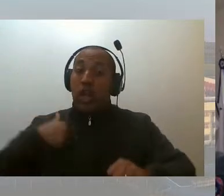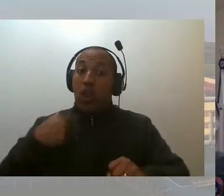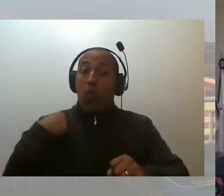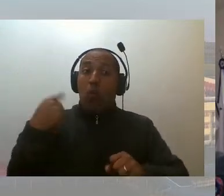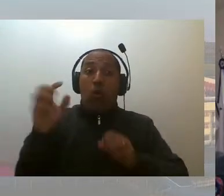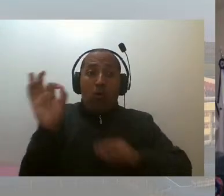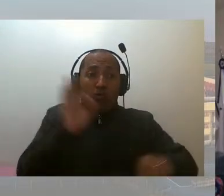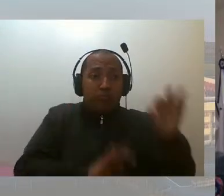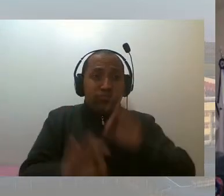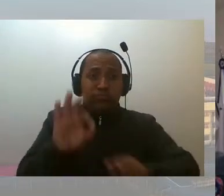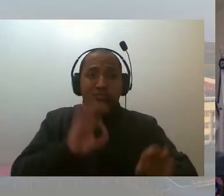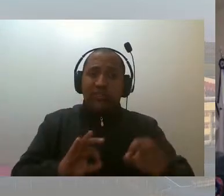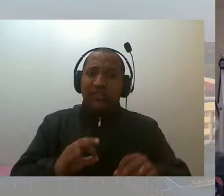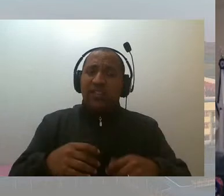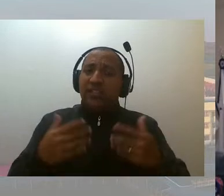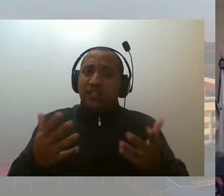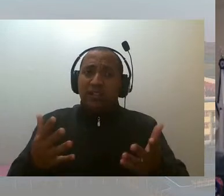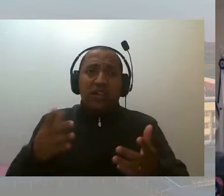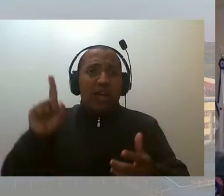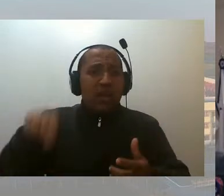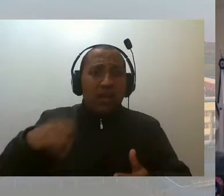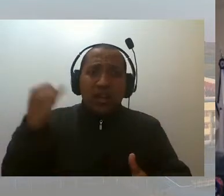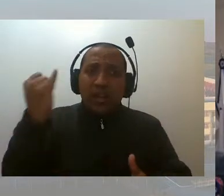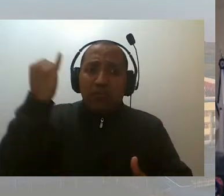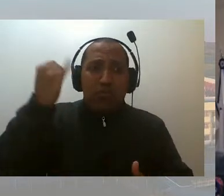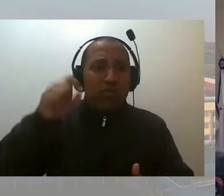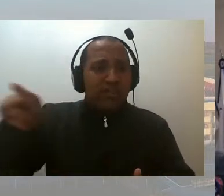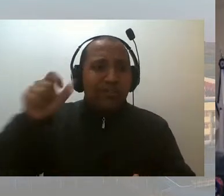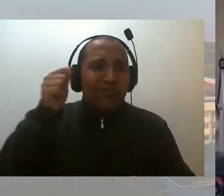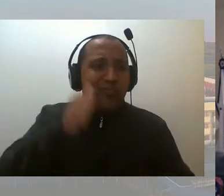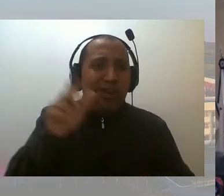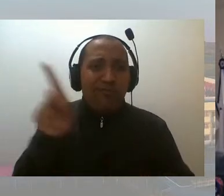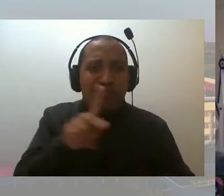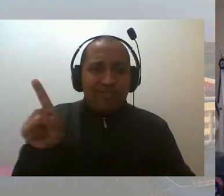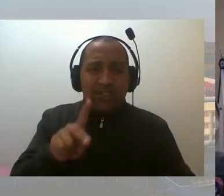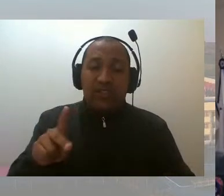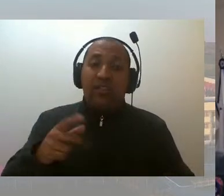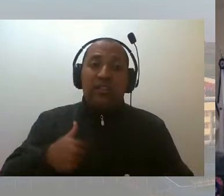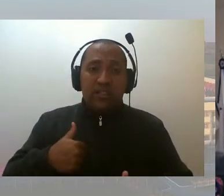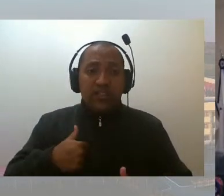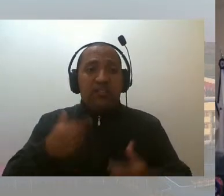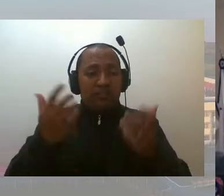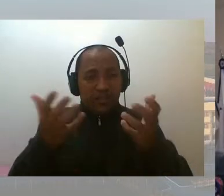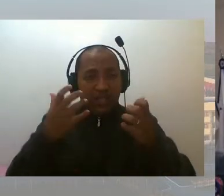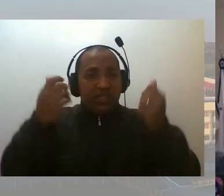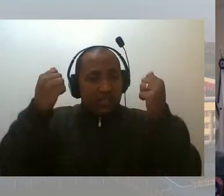organizando, e aquilo ali significava muito para ela. Então, é isso que eu quero dizer para vocês.